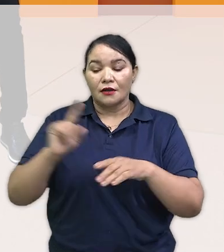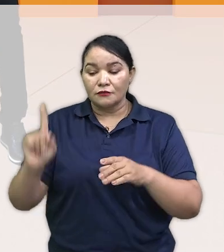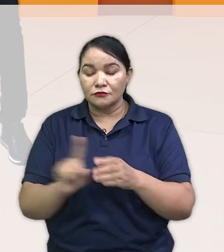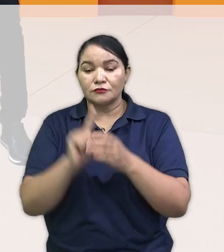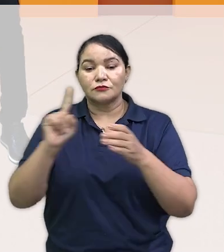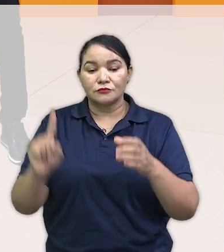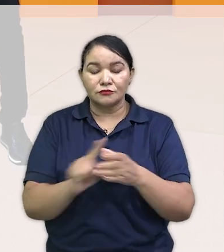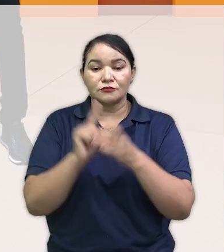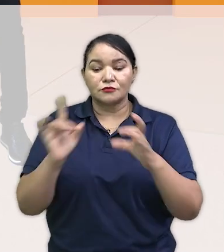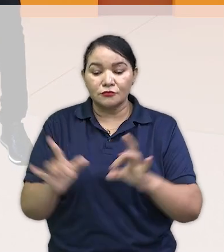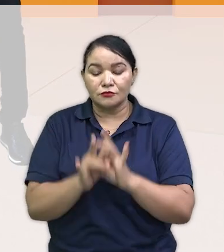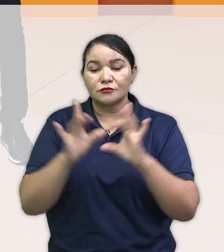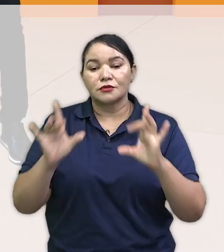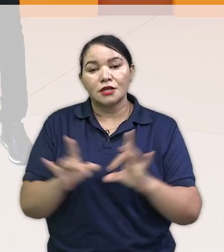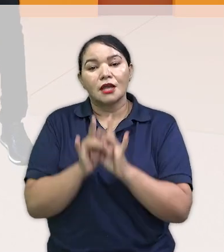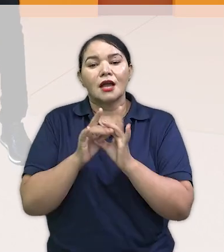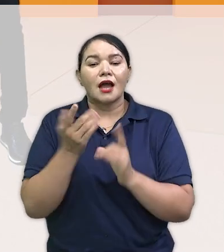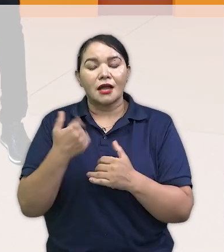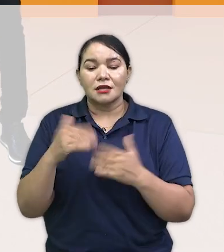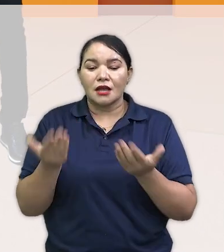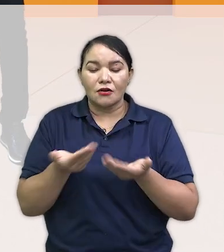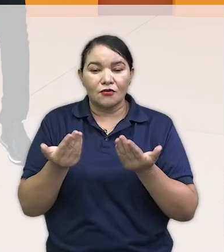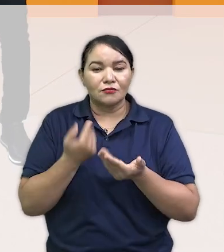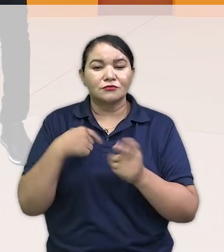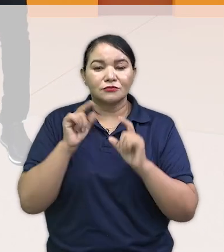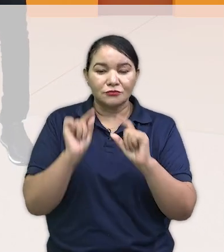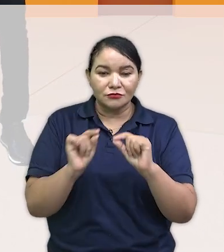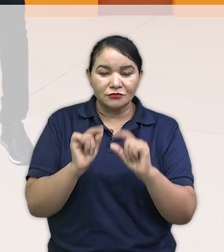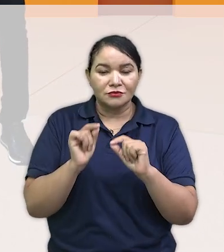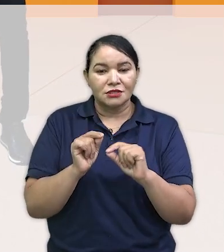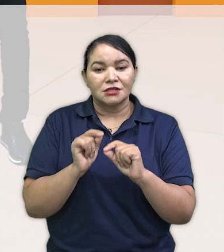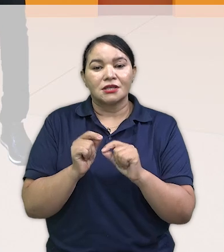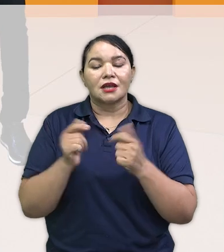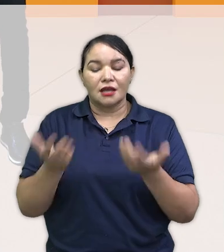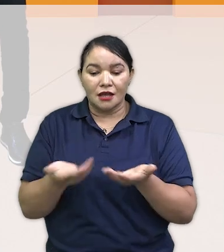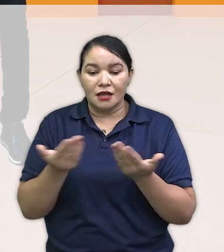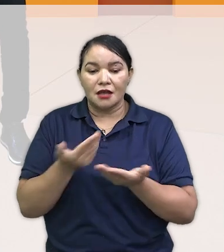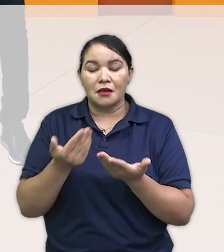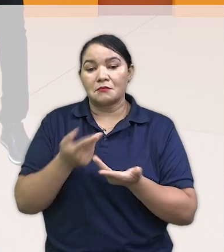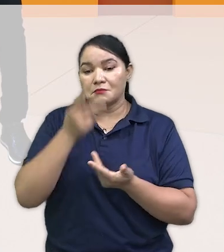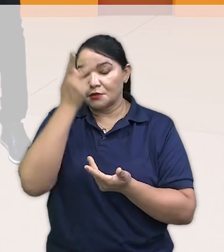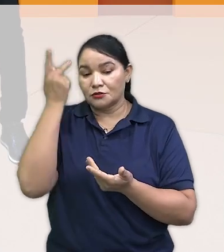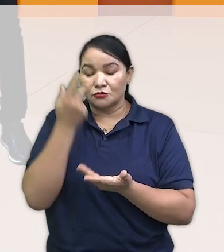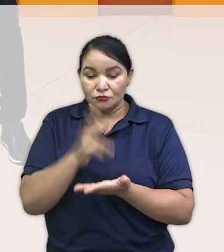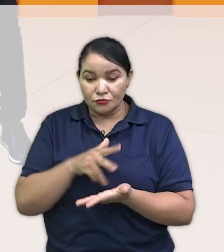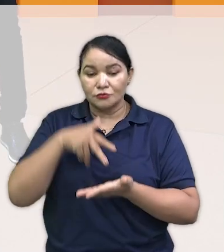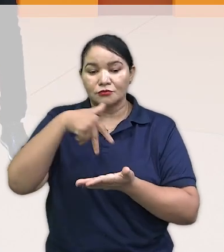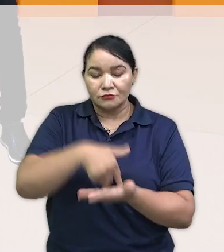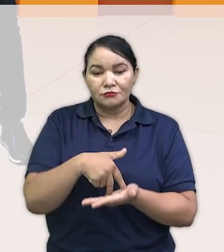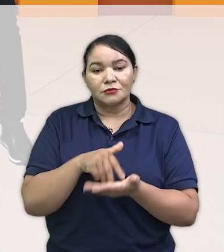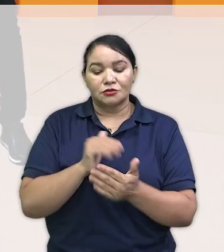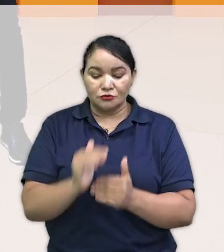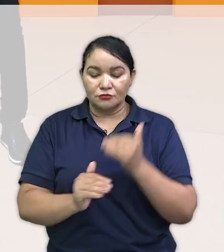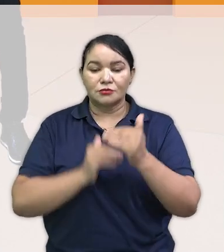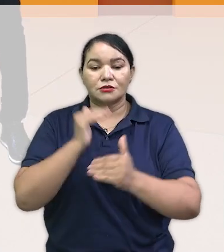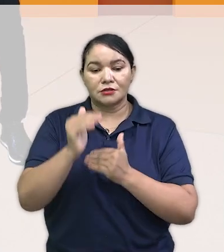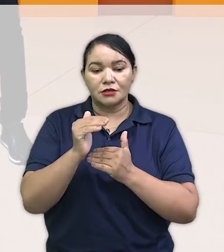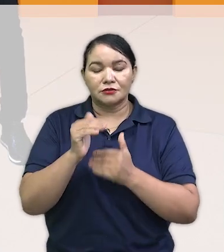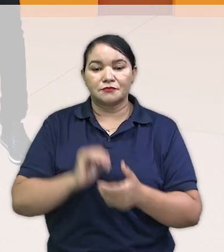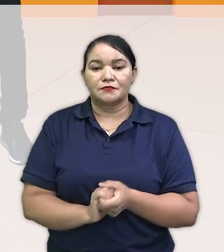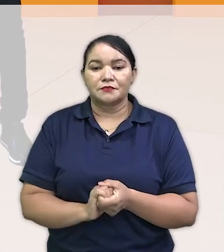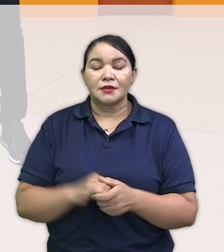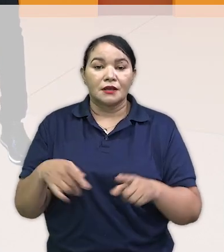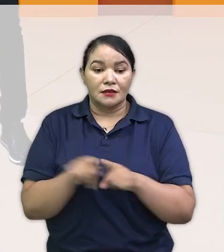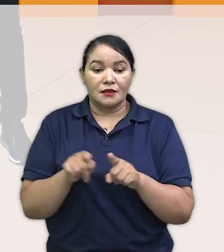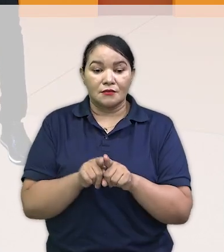engajando cada vez mais e buscando, né, se tornar cada vez mais o quê? Um protagonista nesse processo aí. As